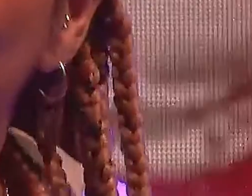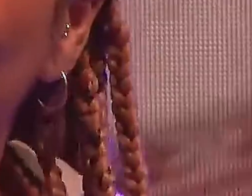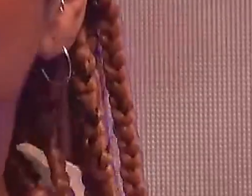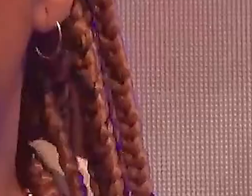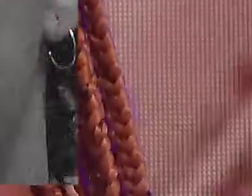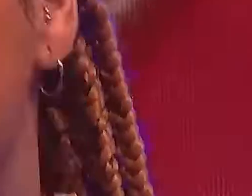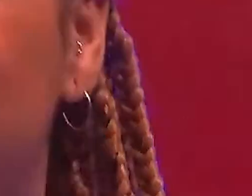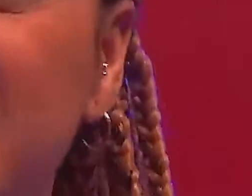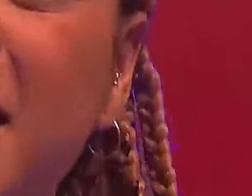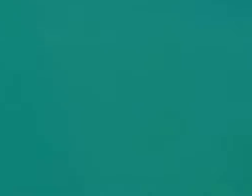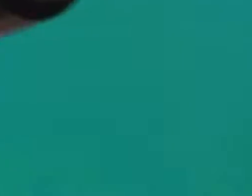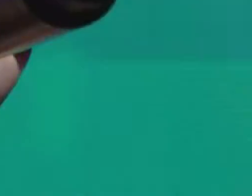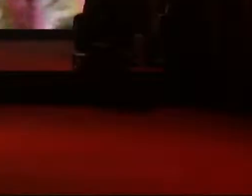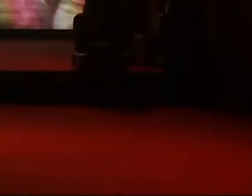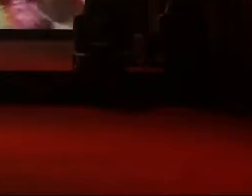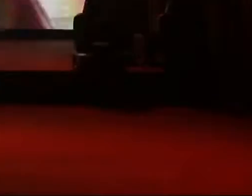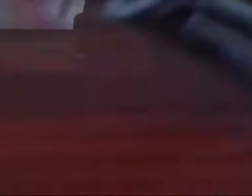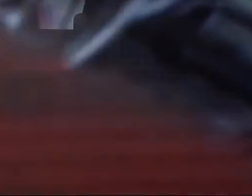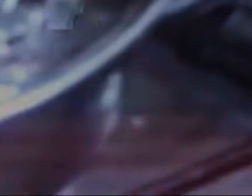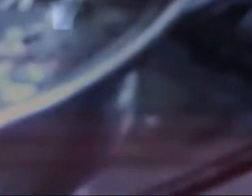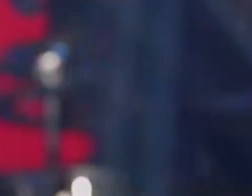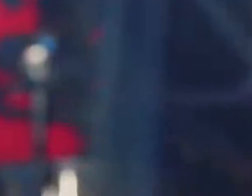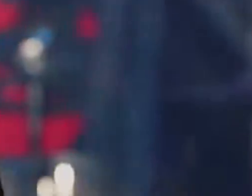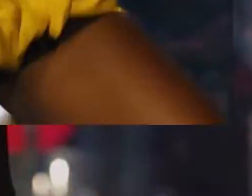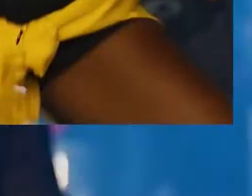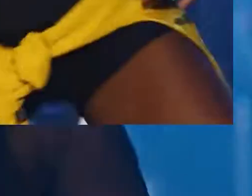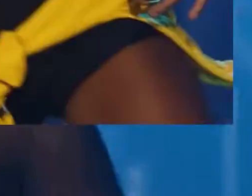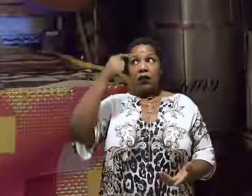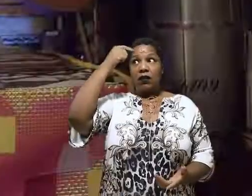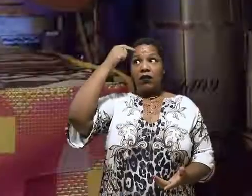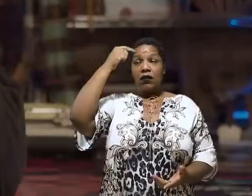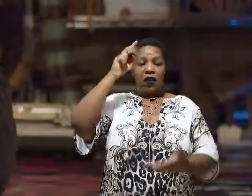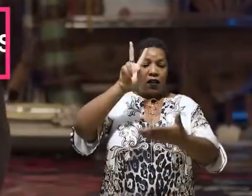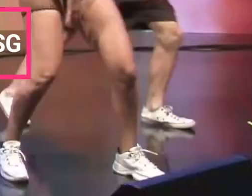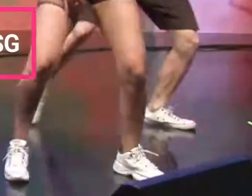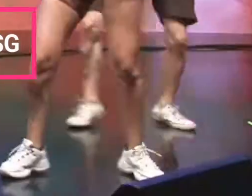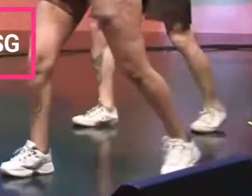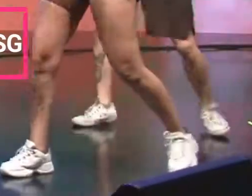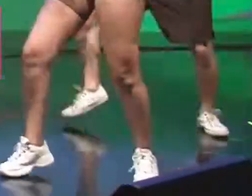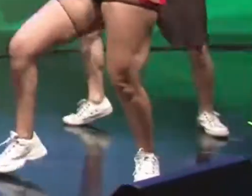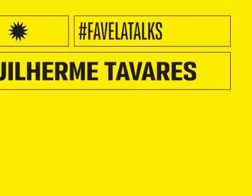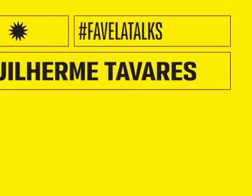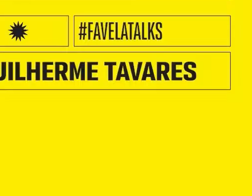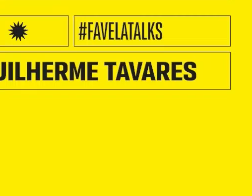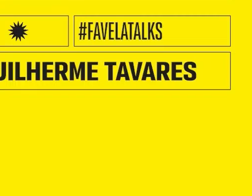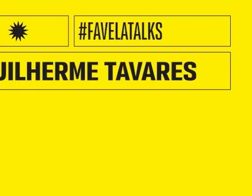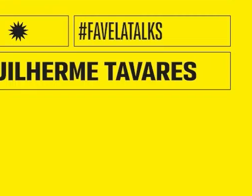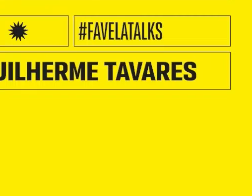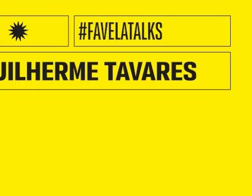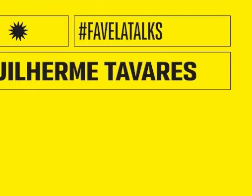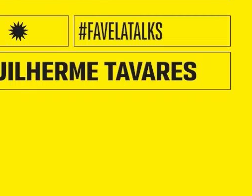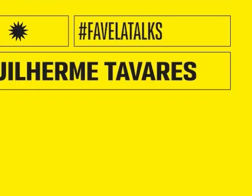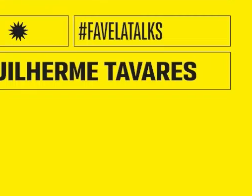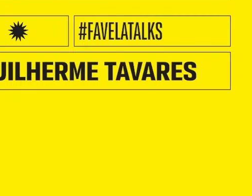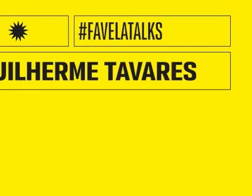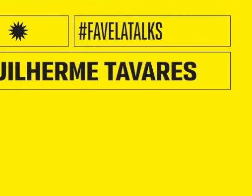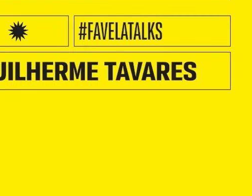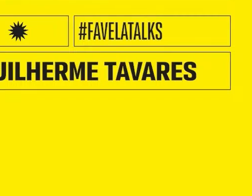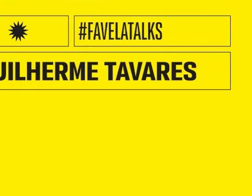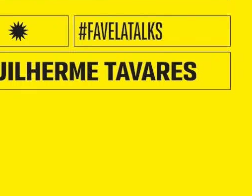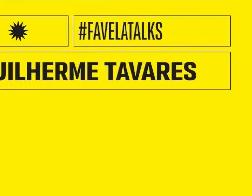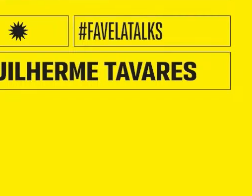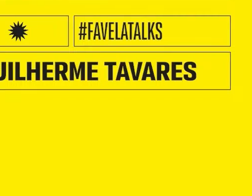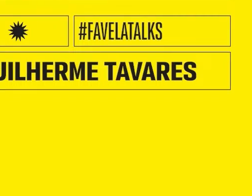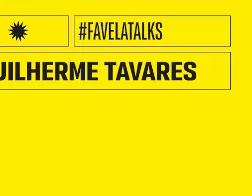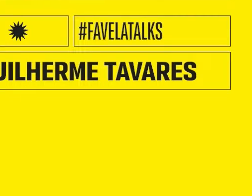identificar enfim falar o máximo possível para nossa comunidade continue acreditando